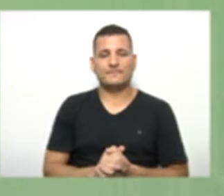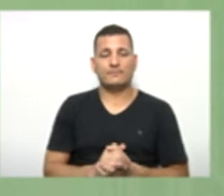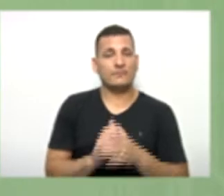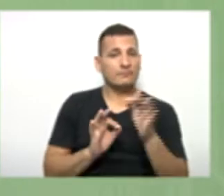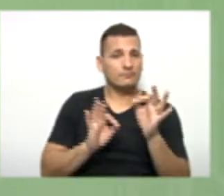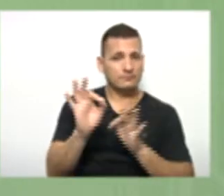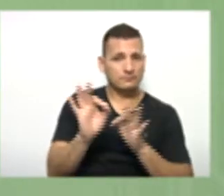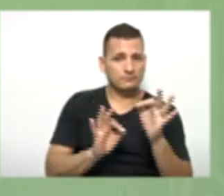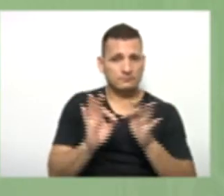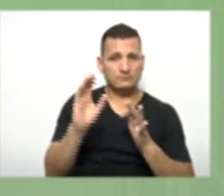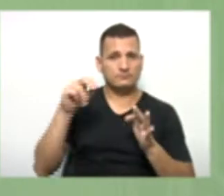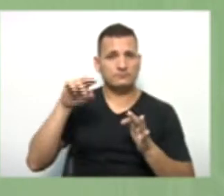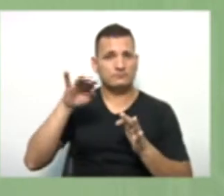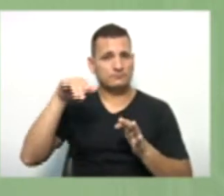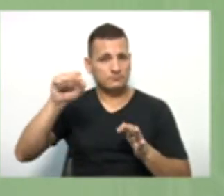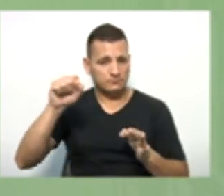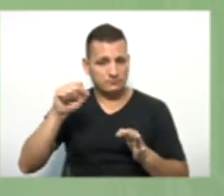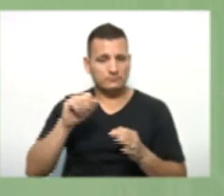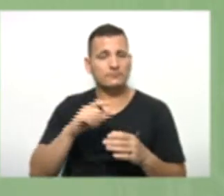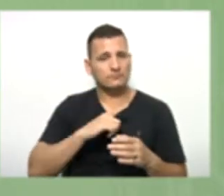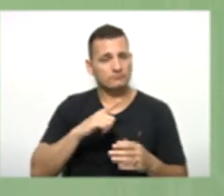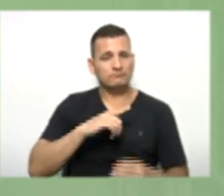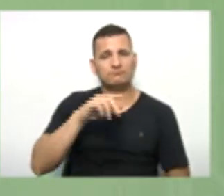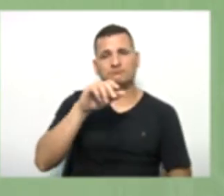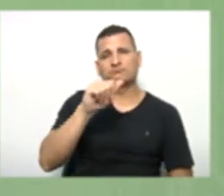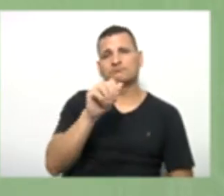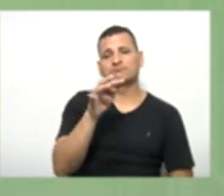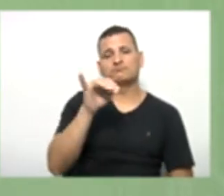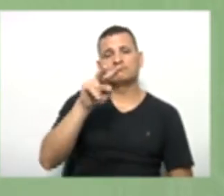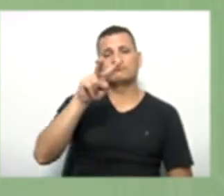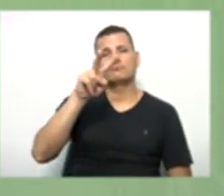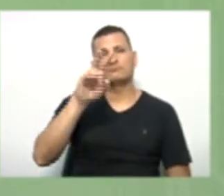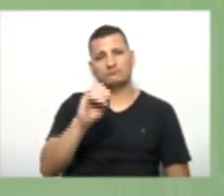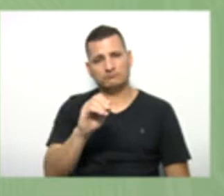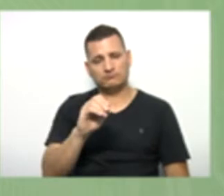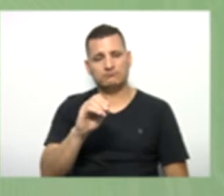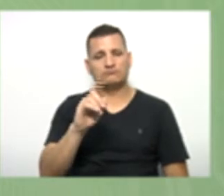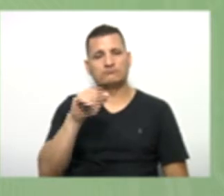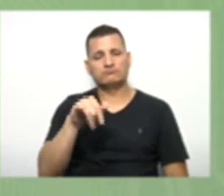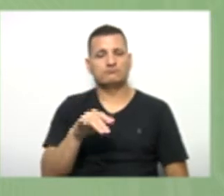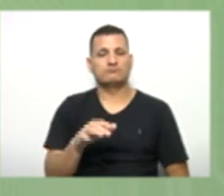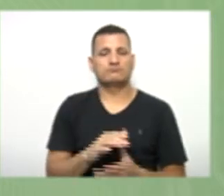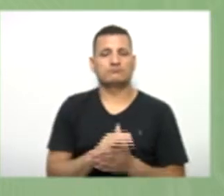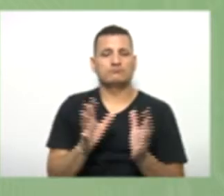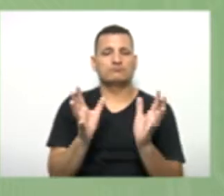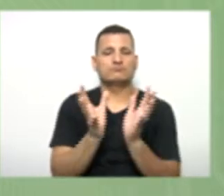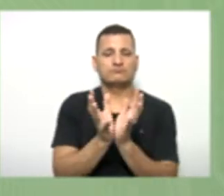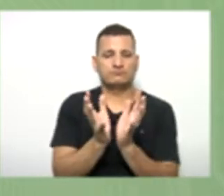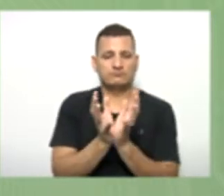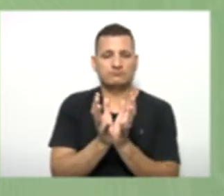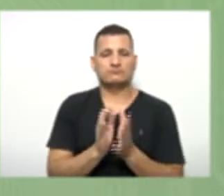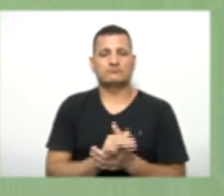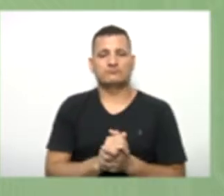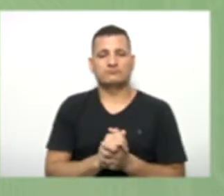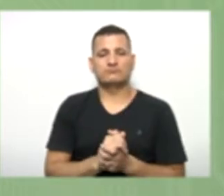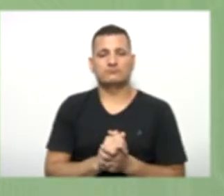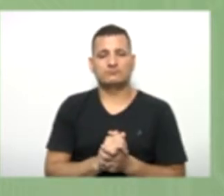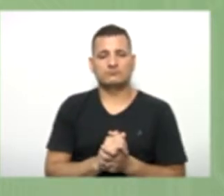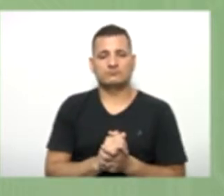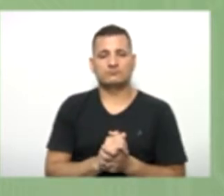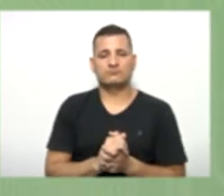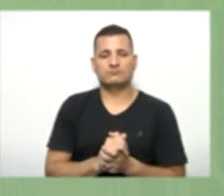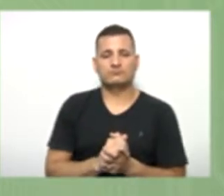contas. Então, nas contas do ativo, que são os bens e direitos, que é o grupo. Aí nós temos o